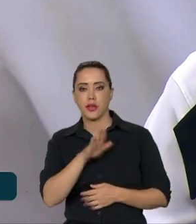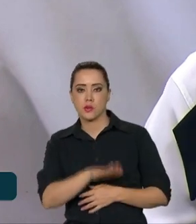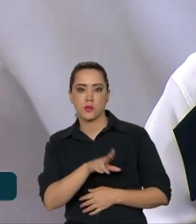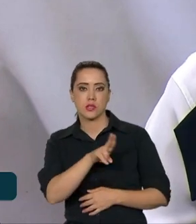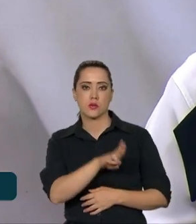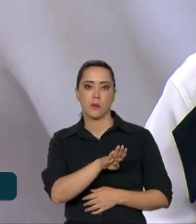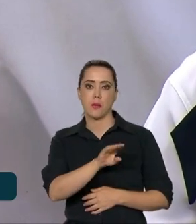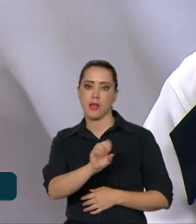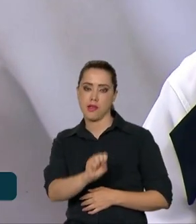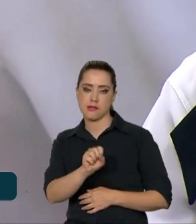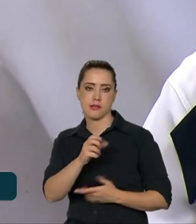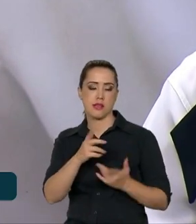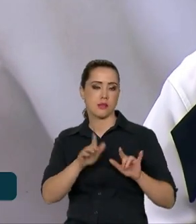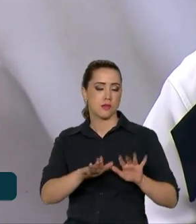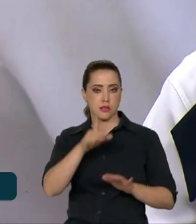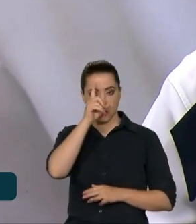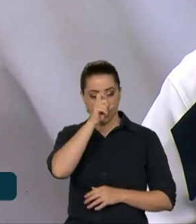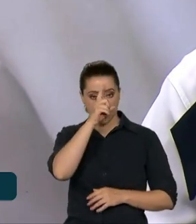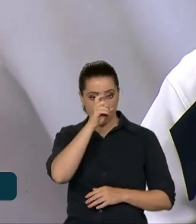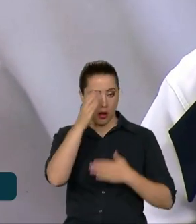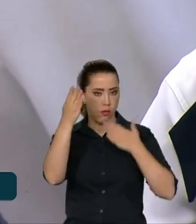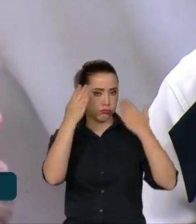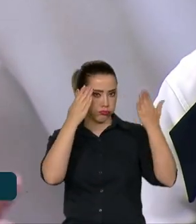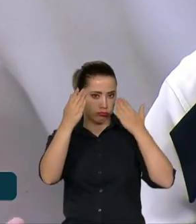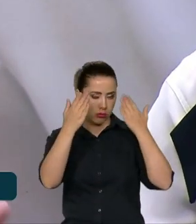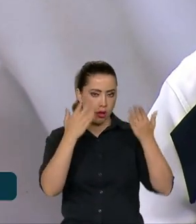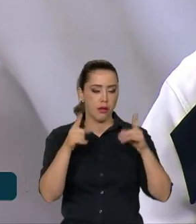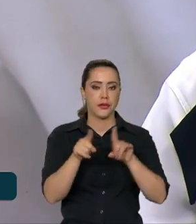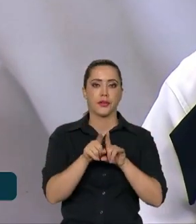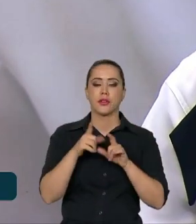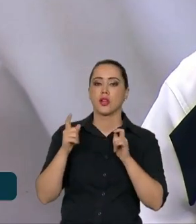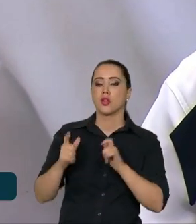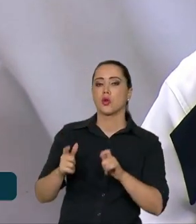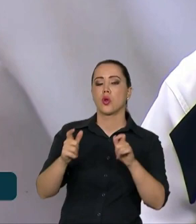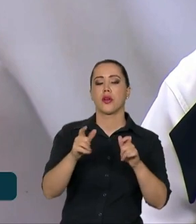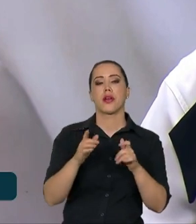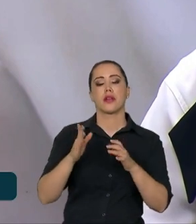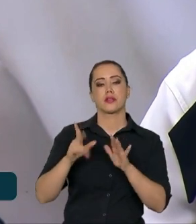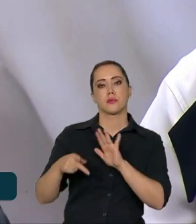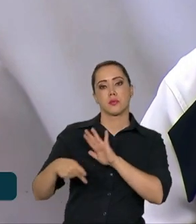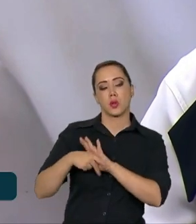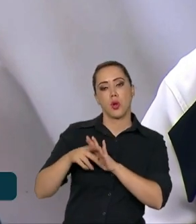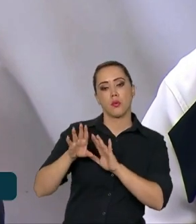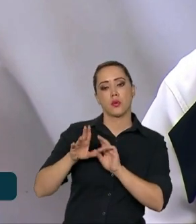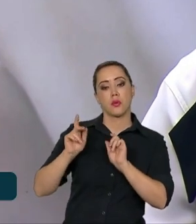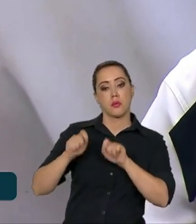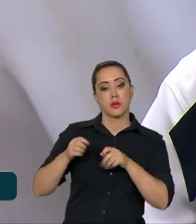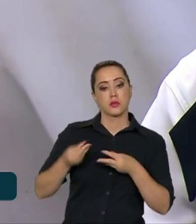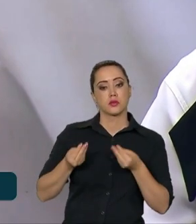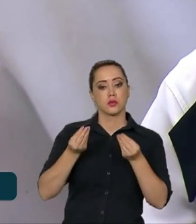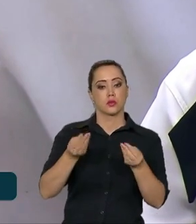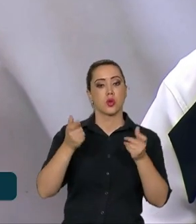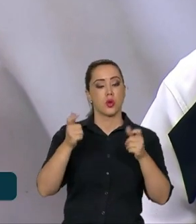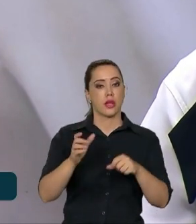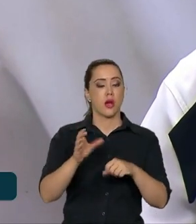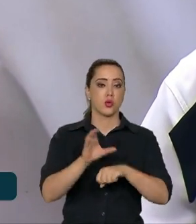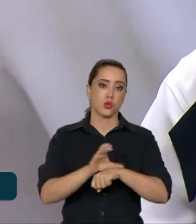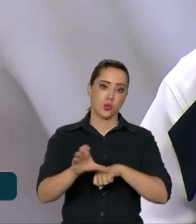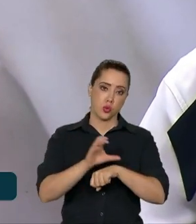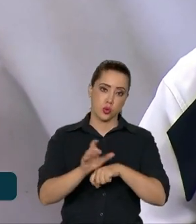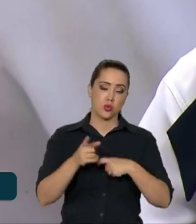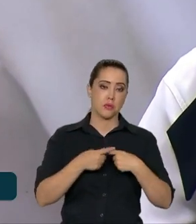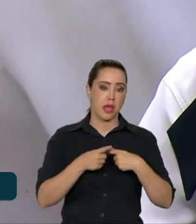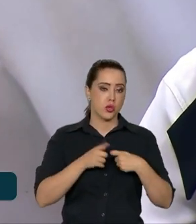os hospitais, que tem os centros de atenção psicossocial, que tem os ambulatórios de especialidade para que possam sediar um curso de